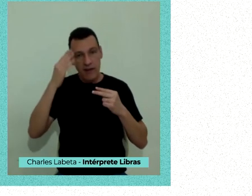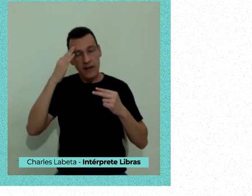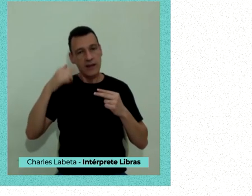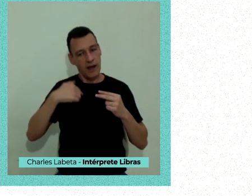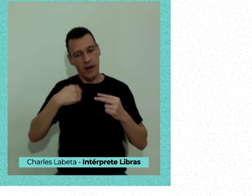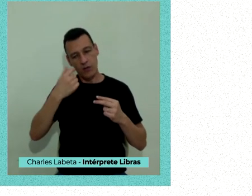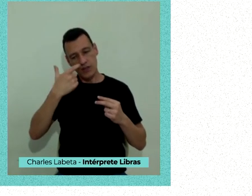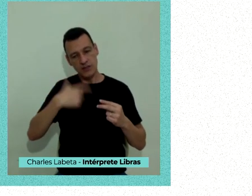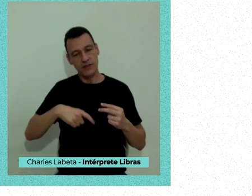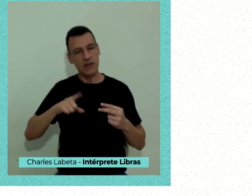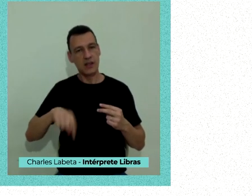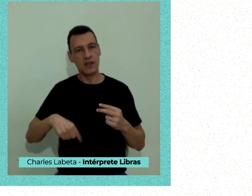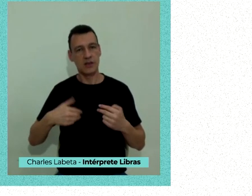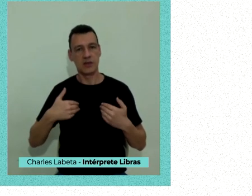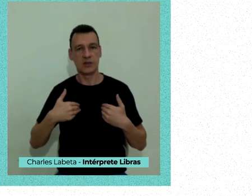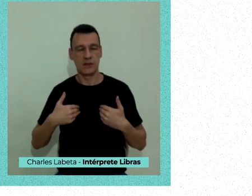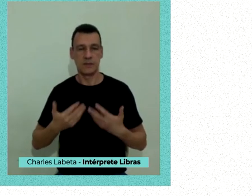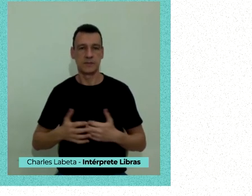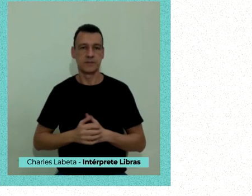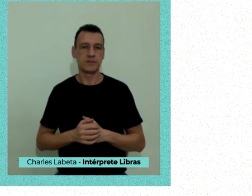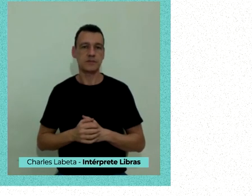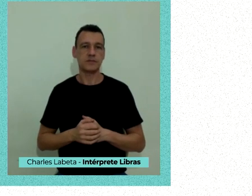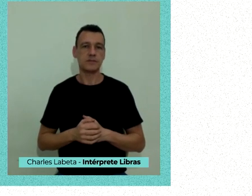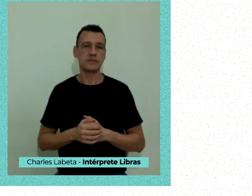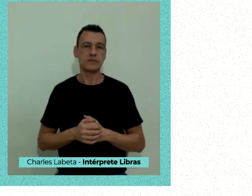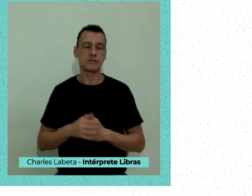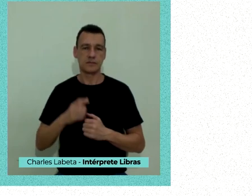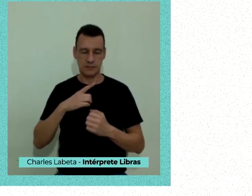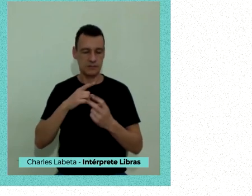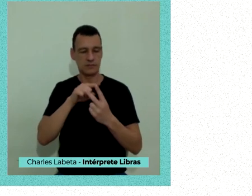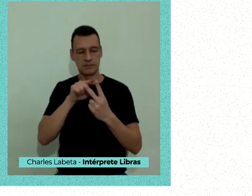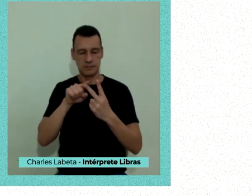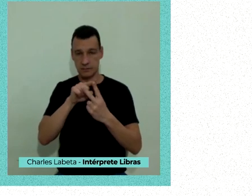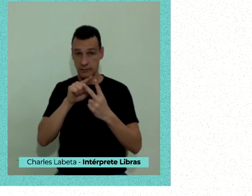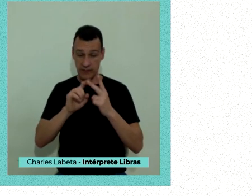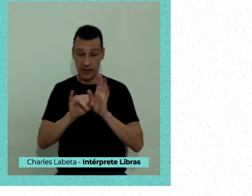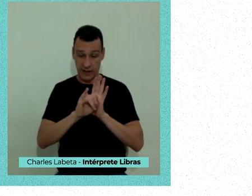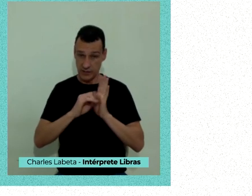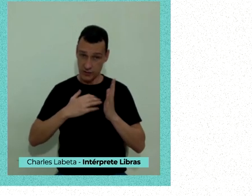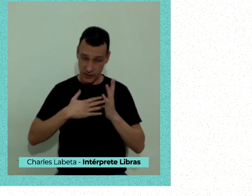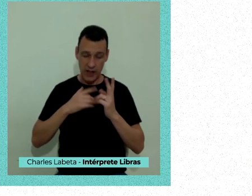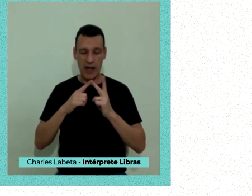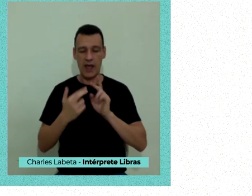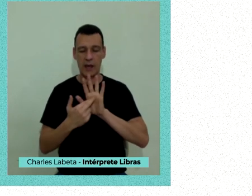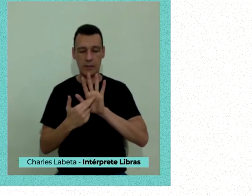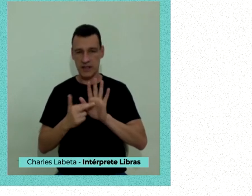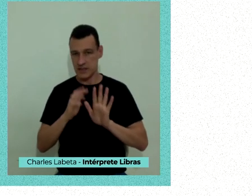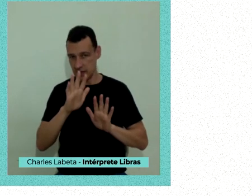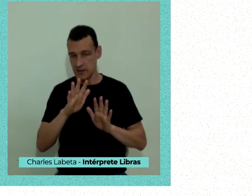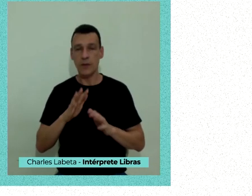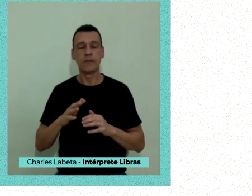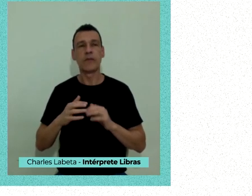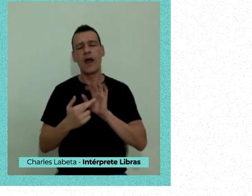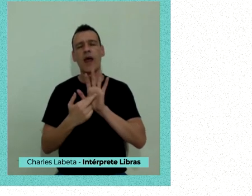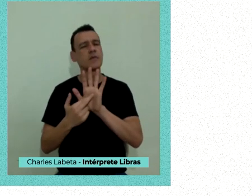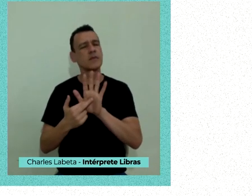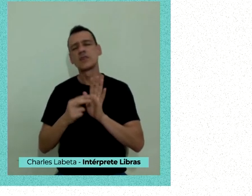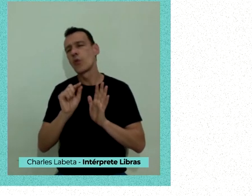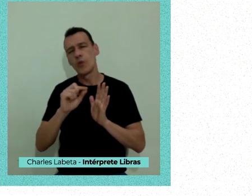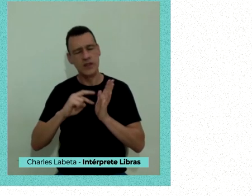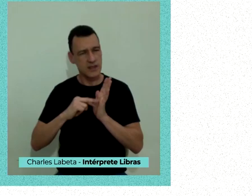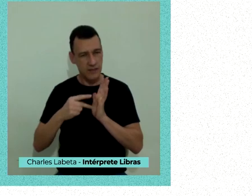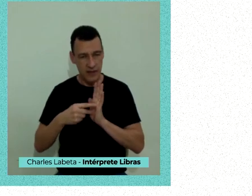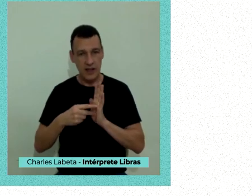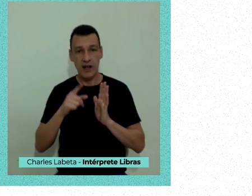a representatividade e a representação. A representação, muitas vezes, elas conseguem se ver, se enxergar dentro das